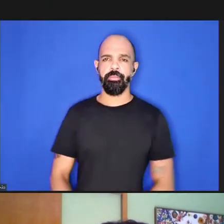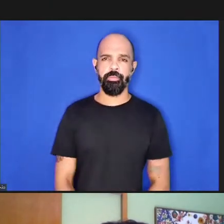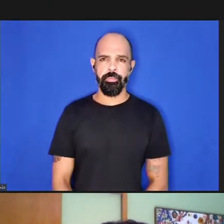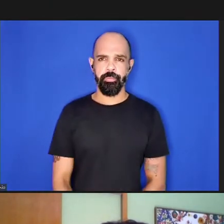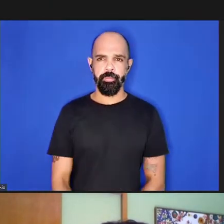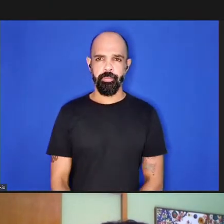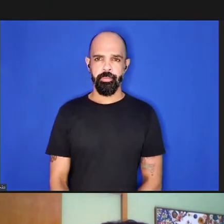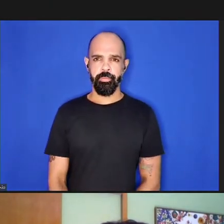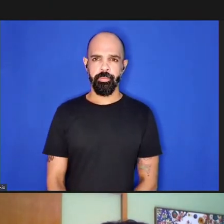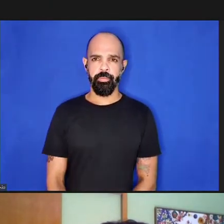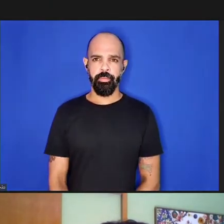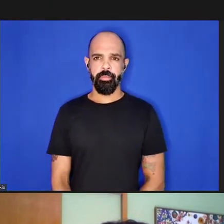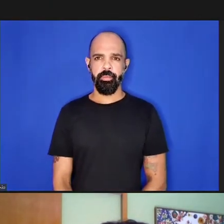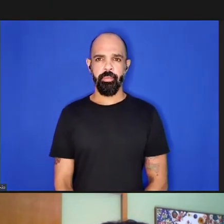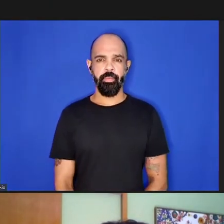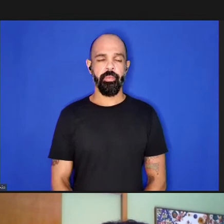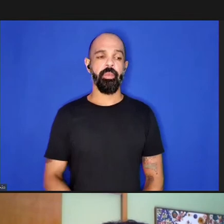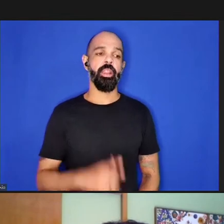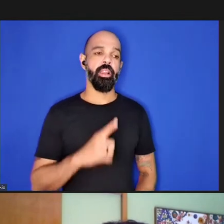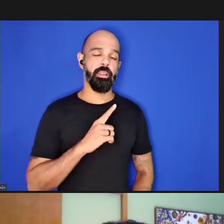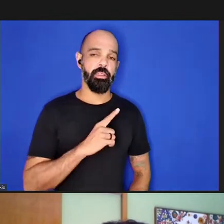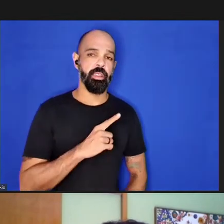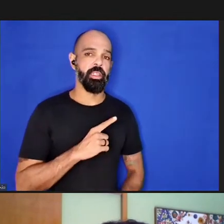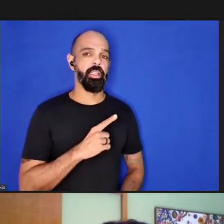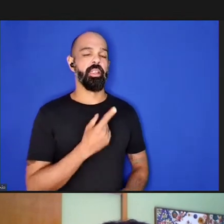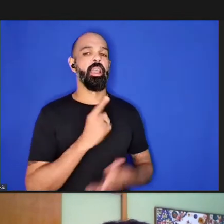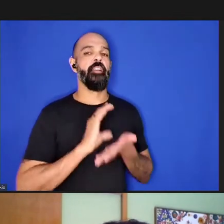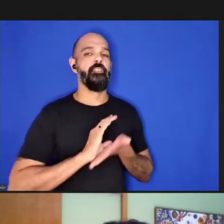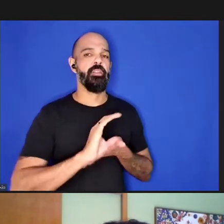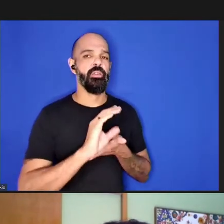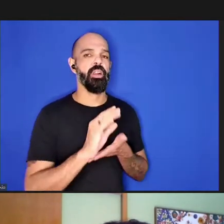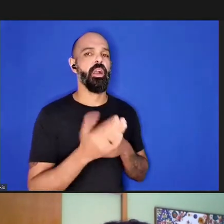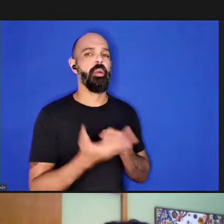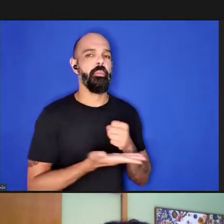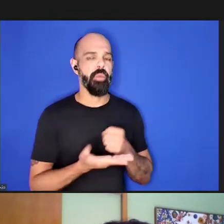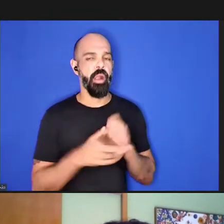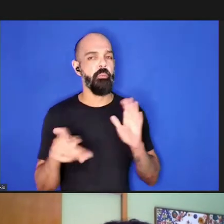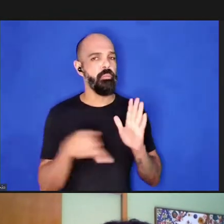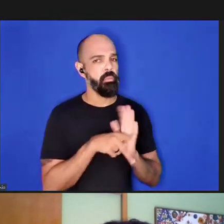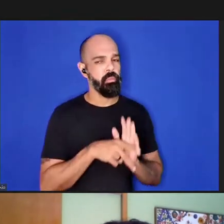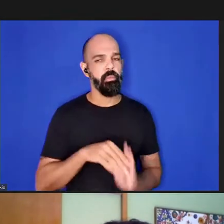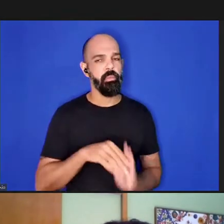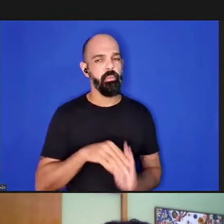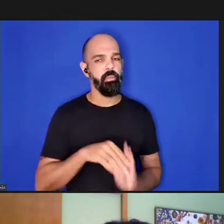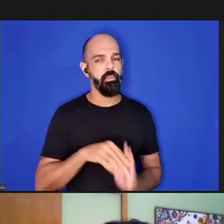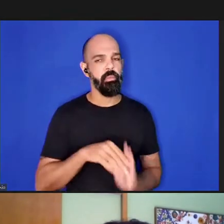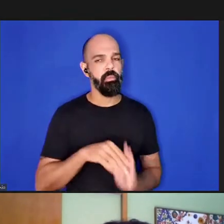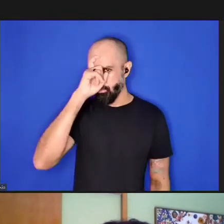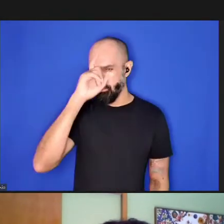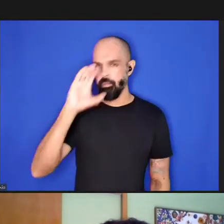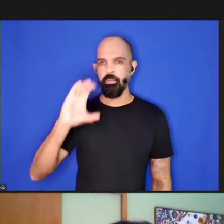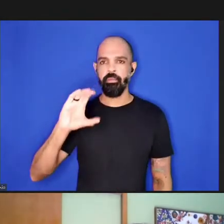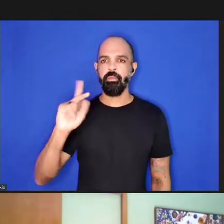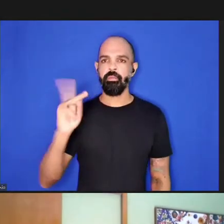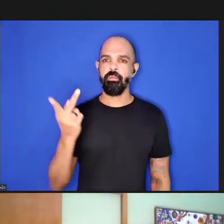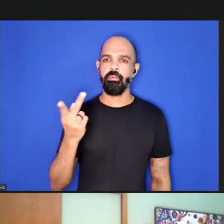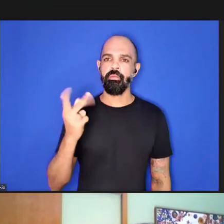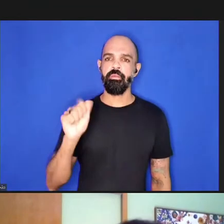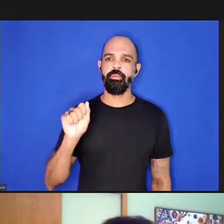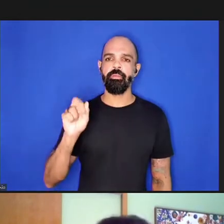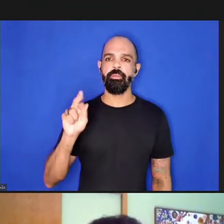Existe um financiamento básico do Charité, do próprio Hospital Charité, e